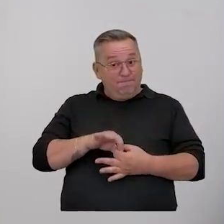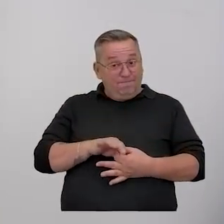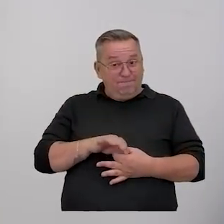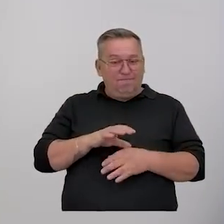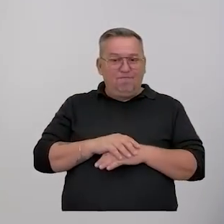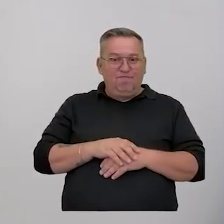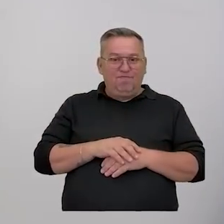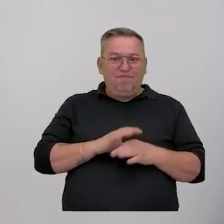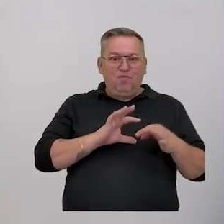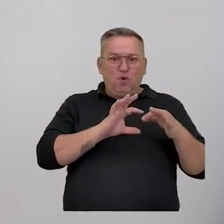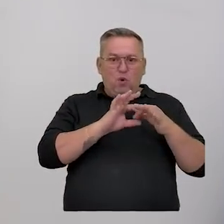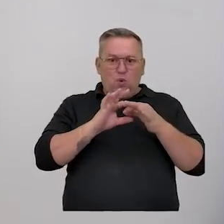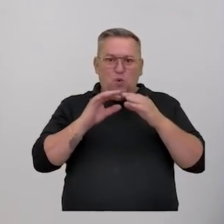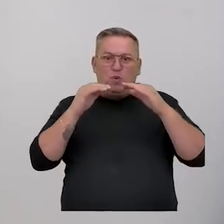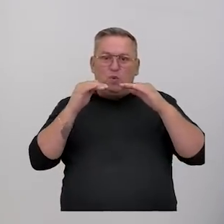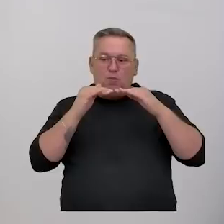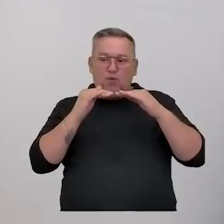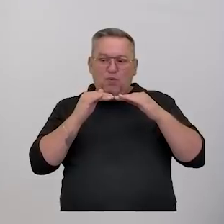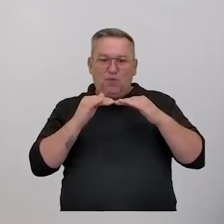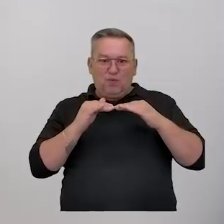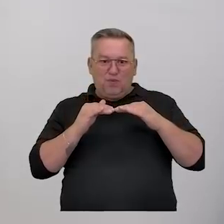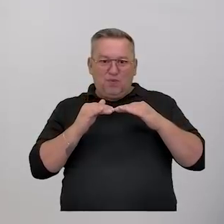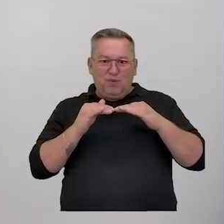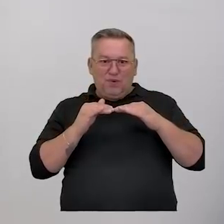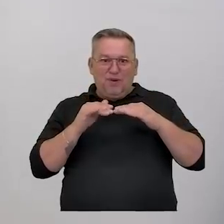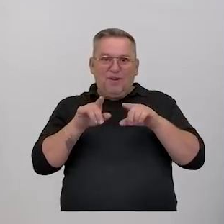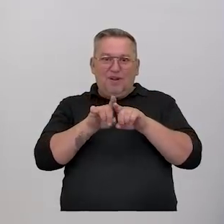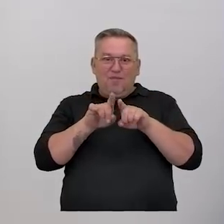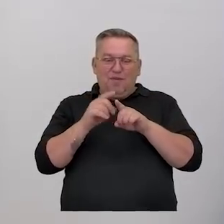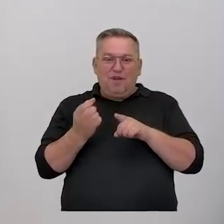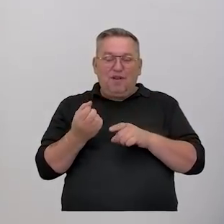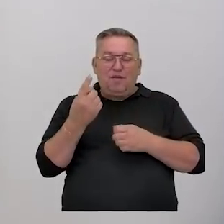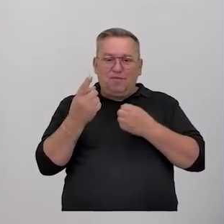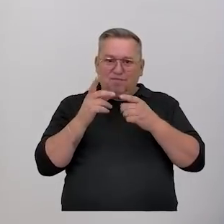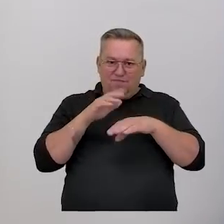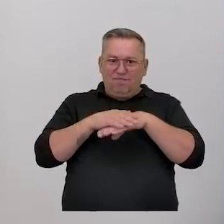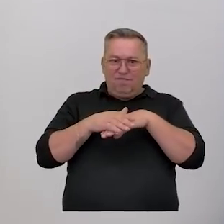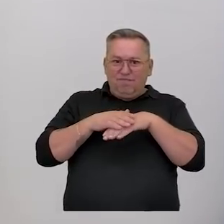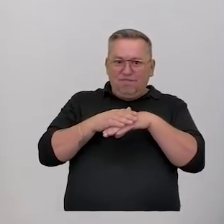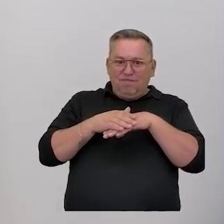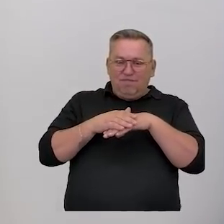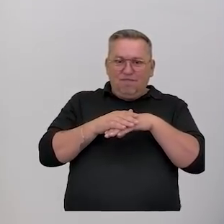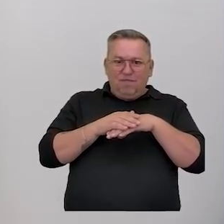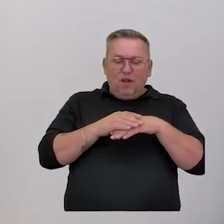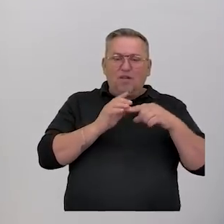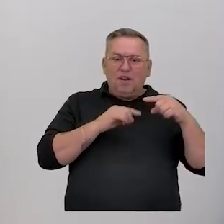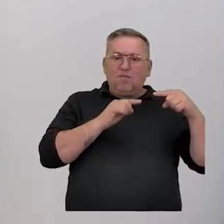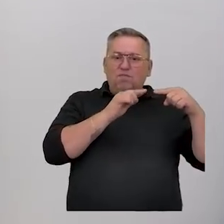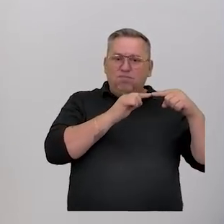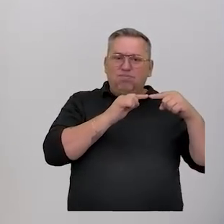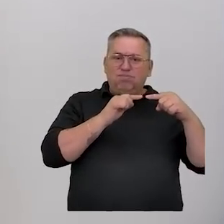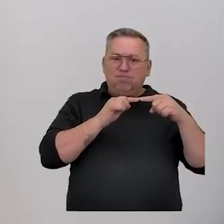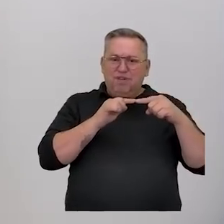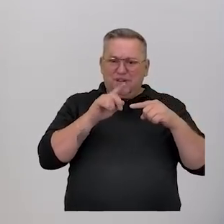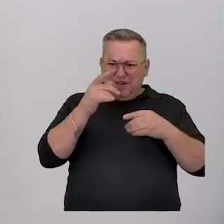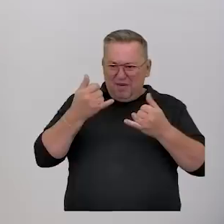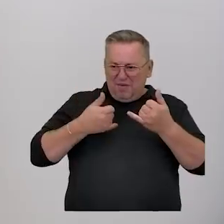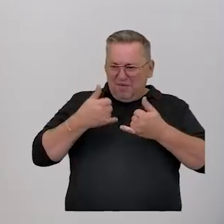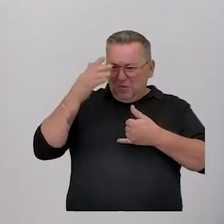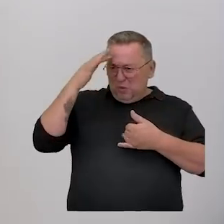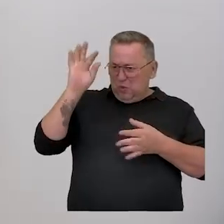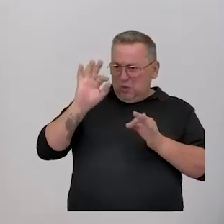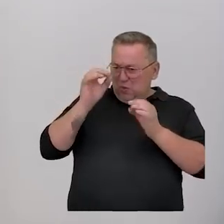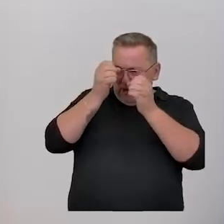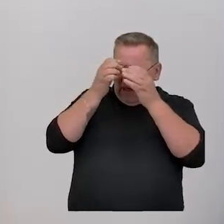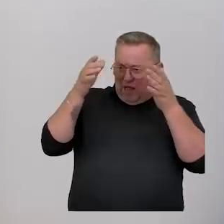coerência está relacionada ao sentido. Alguma vez vocês já estiveram conversando com alguém e você falou assim, nossa, mas não tem coerência nisso que você está falando, né?